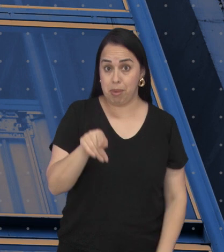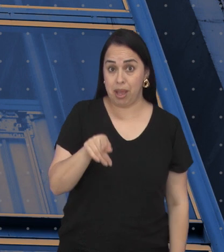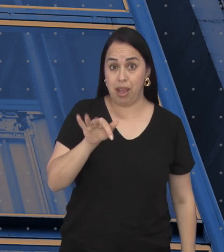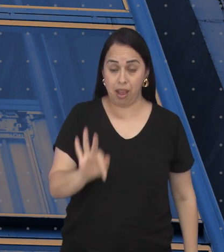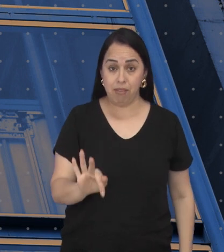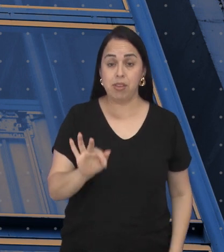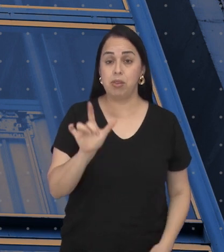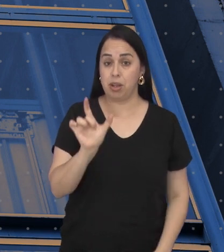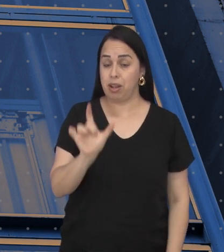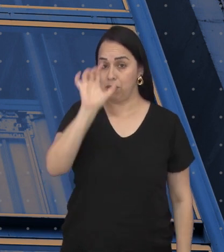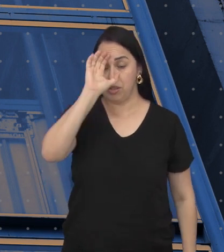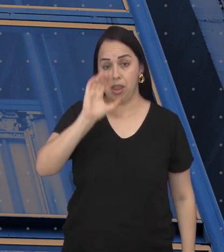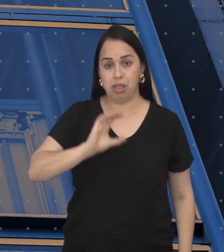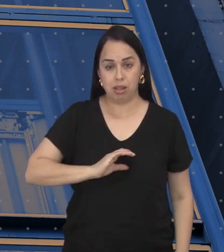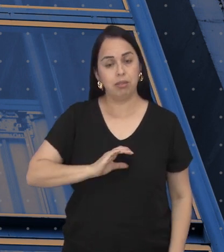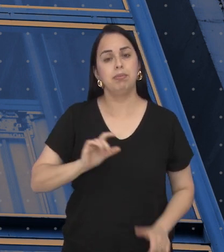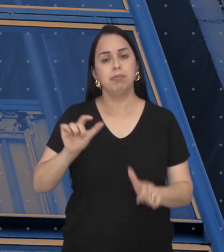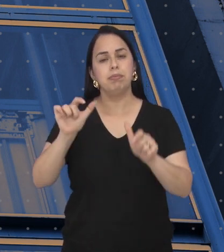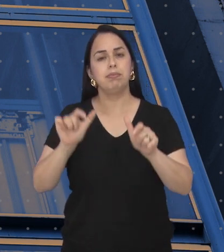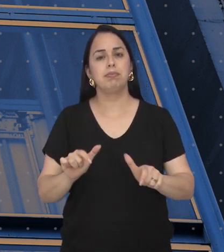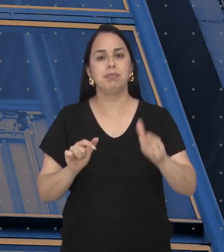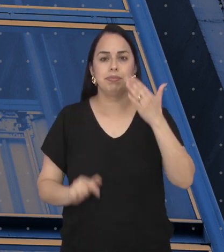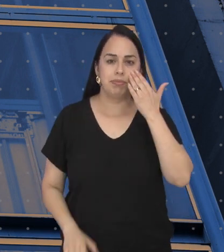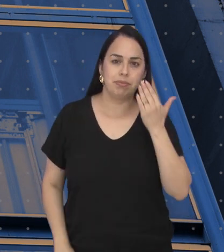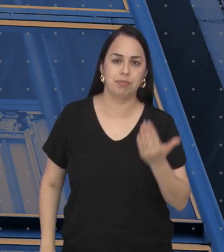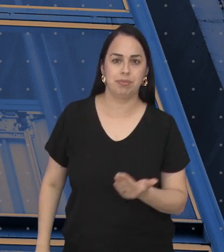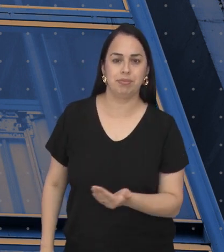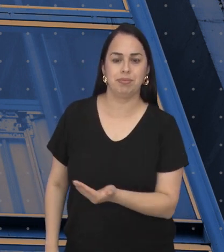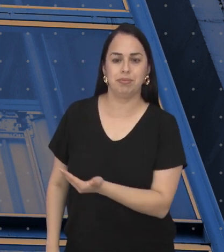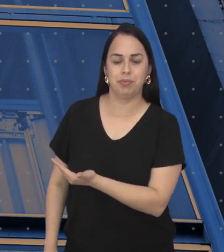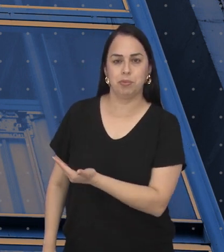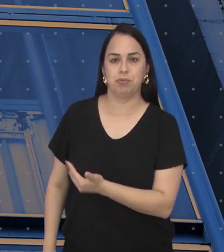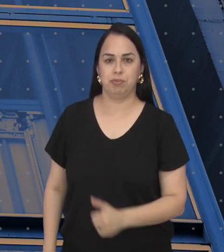trabalho e o cartão cidadão. O PAT fica na Praça Afonso